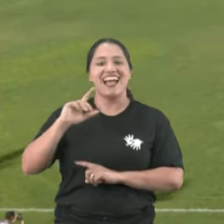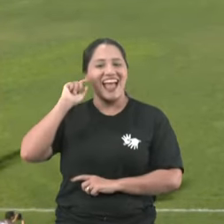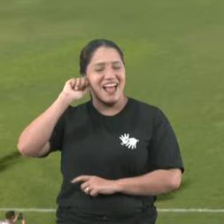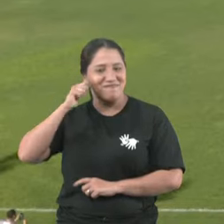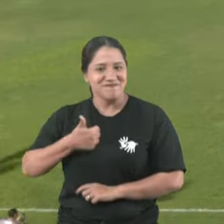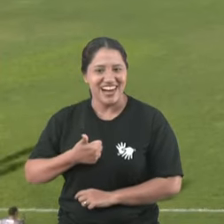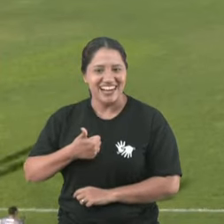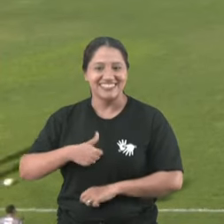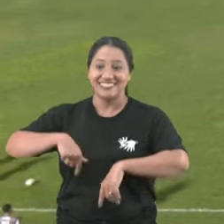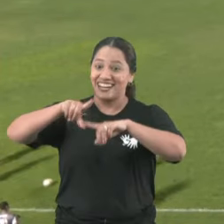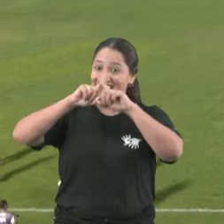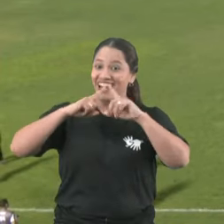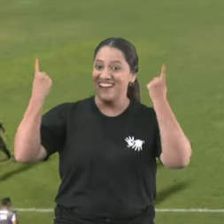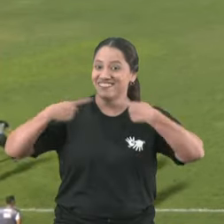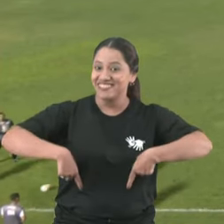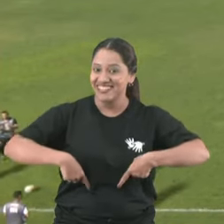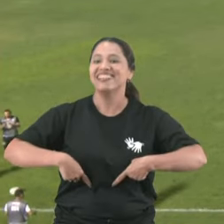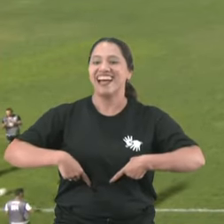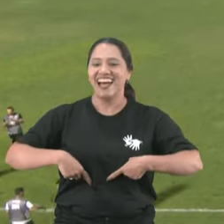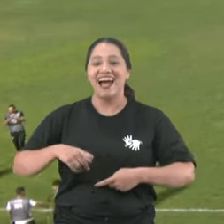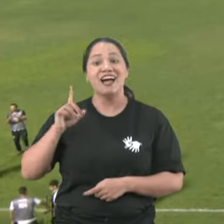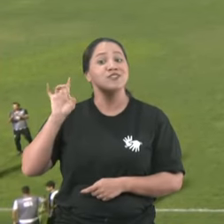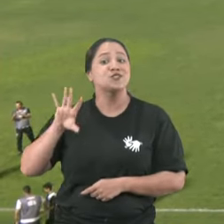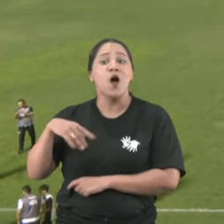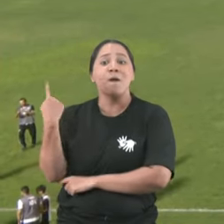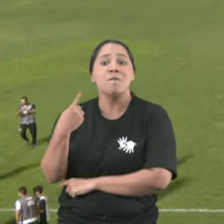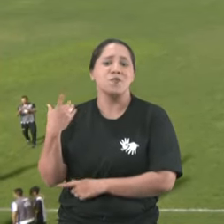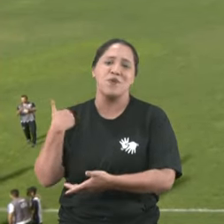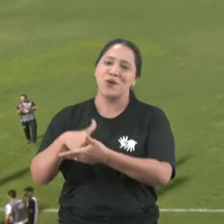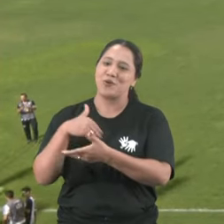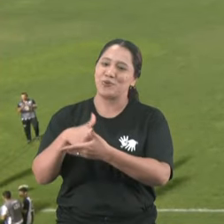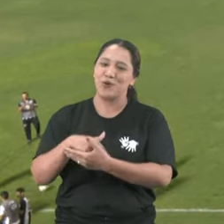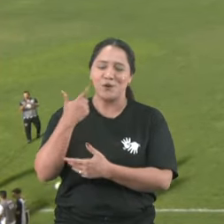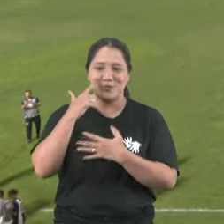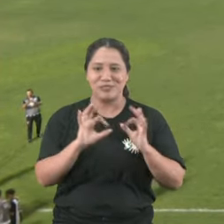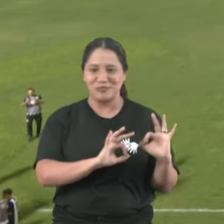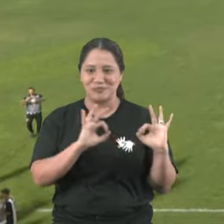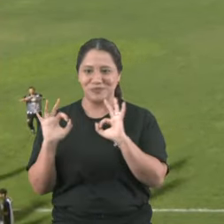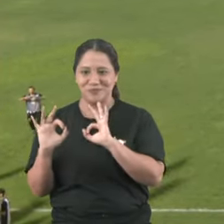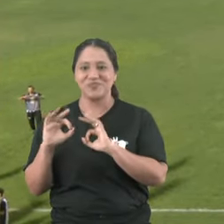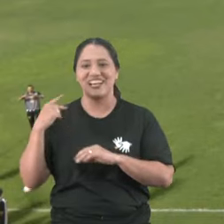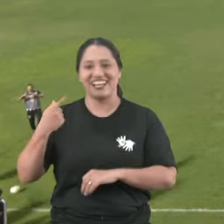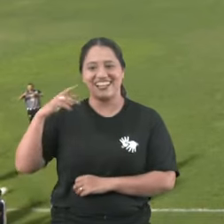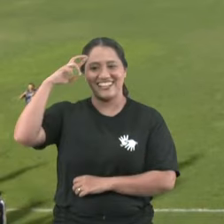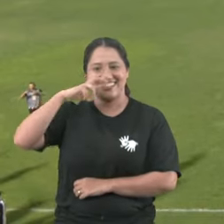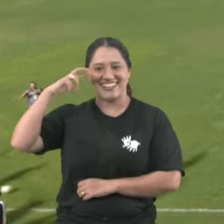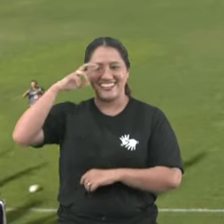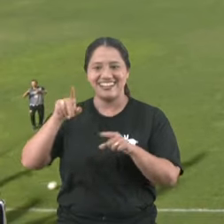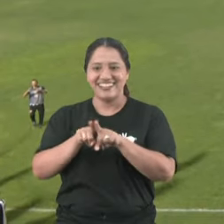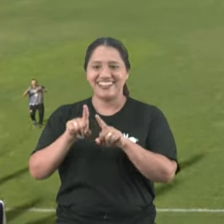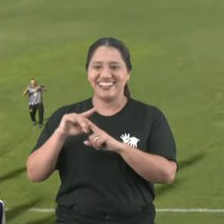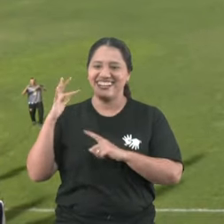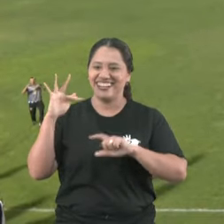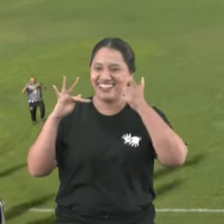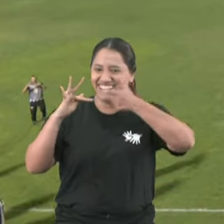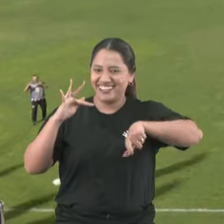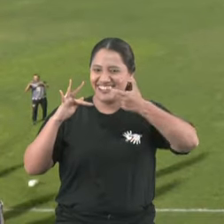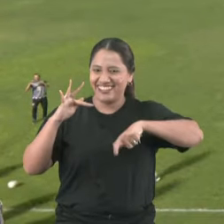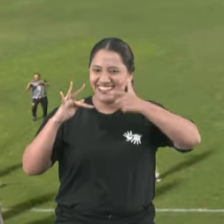é final, é decisão, é só o primeiro jogo. E você acompanha tudo aqui na tela da Band e também da FAF TV.